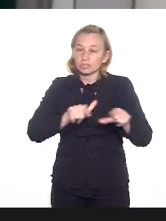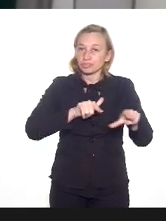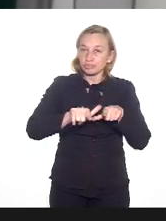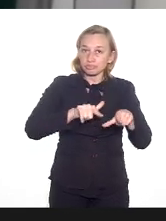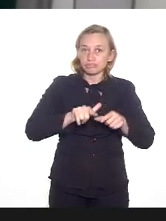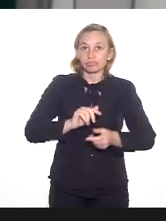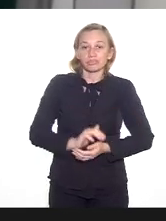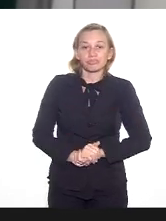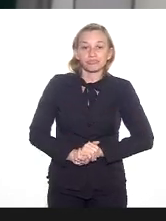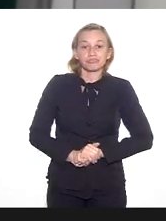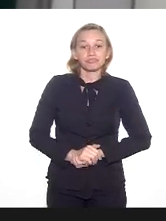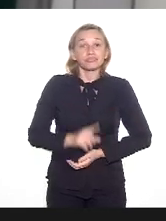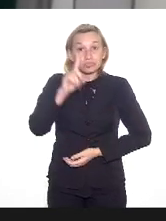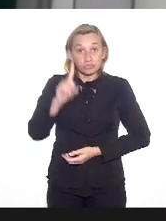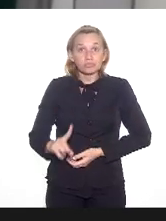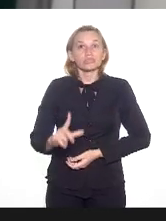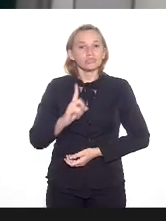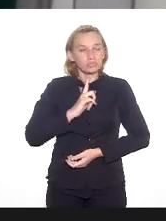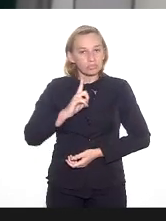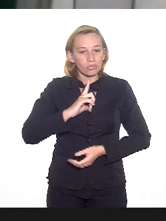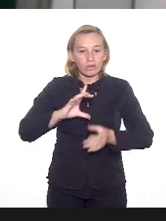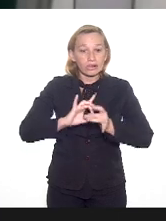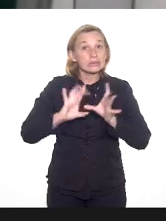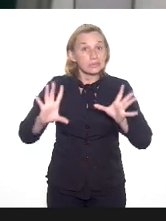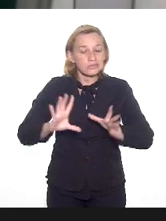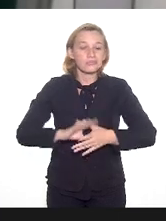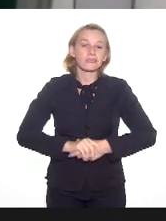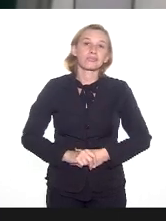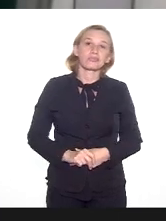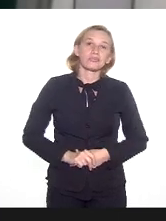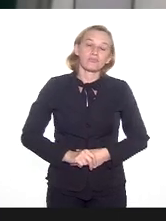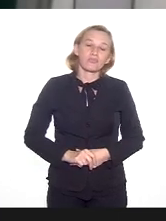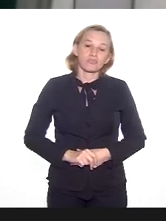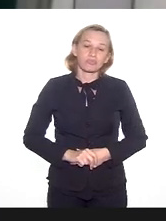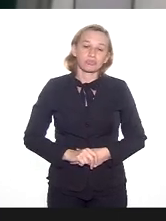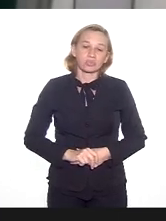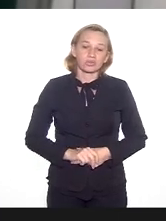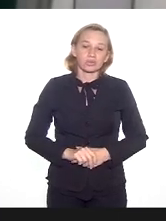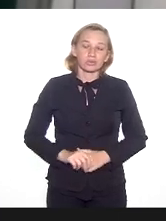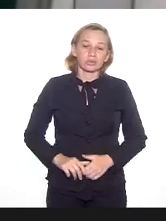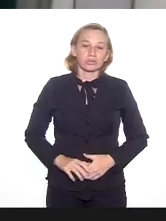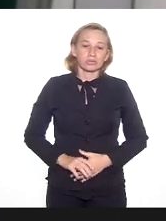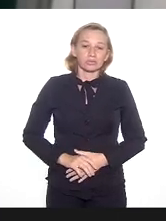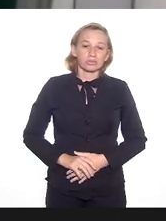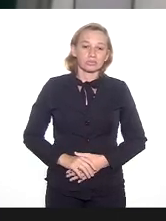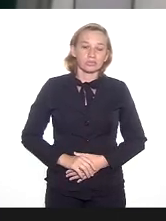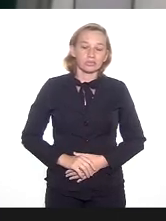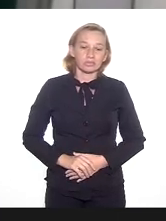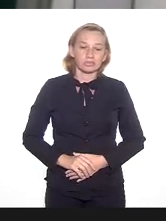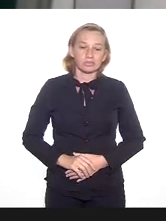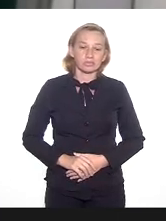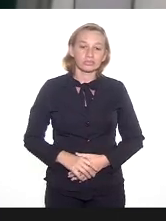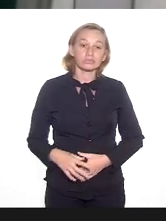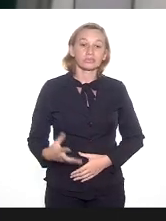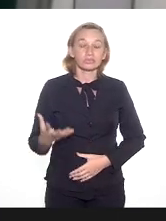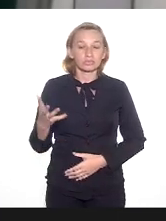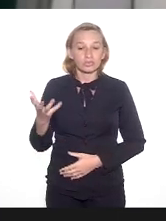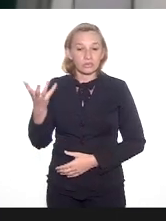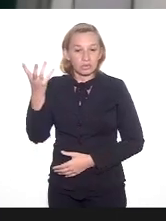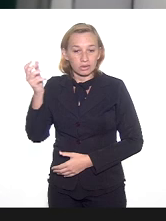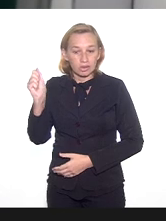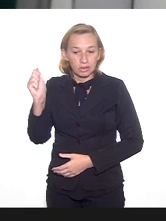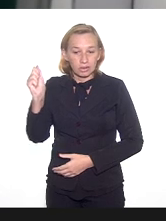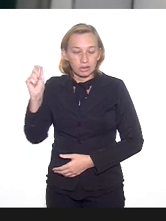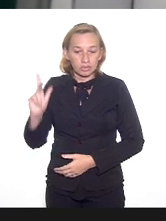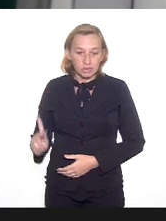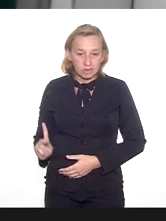tem o direito líquido e certo, né, a oferir proventos de aposentadoria ou,